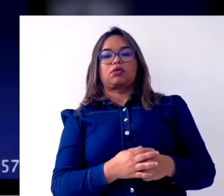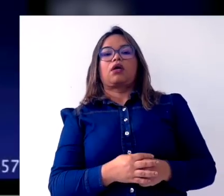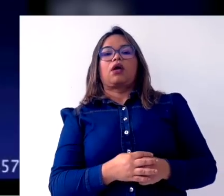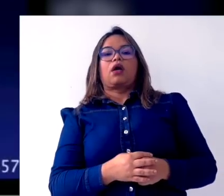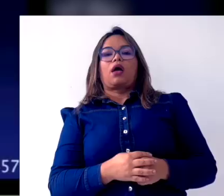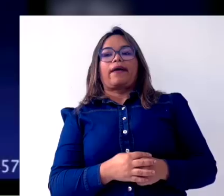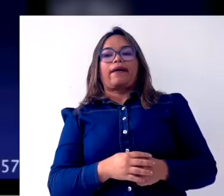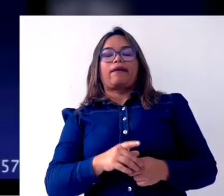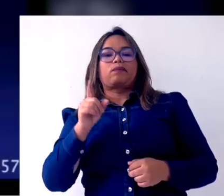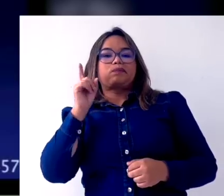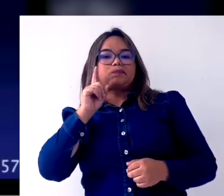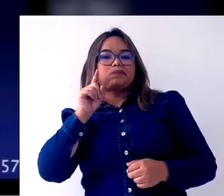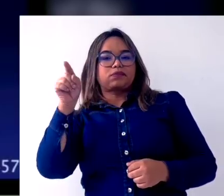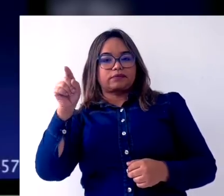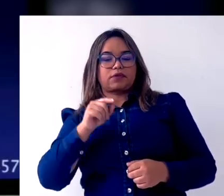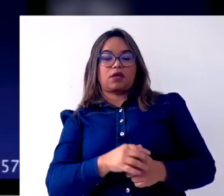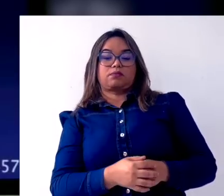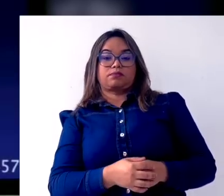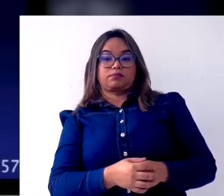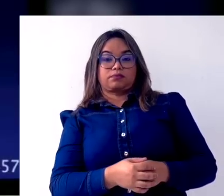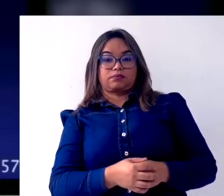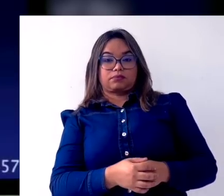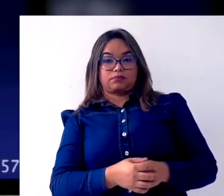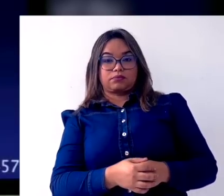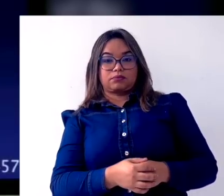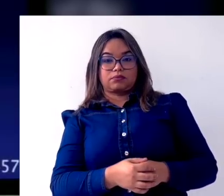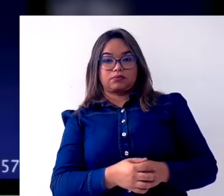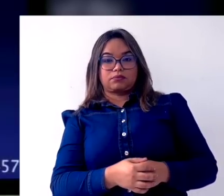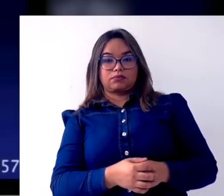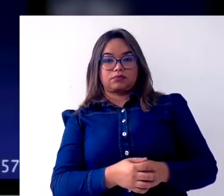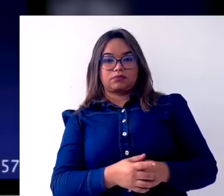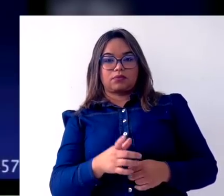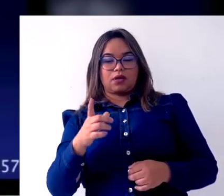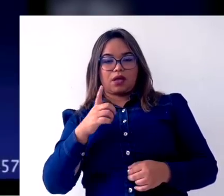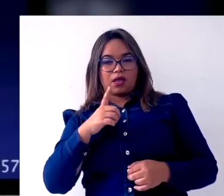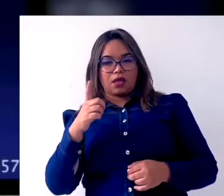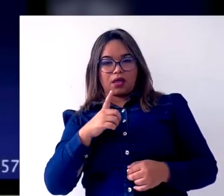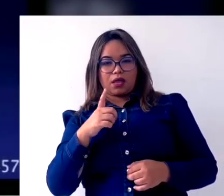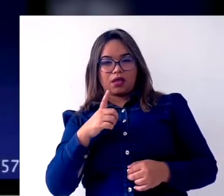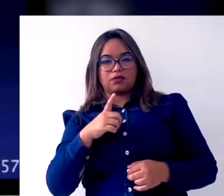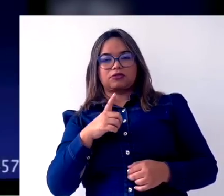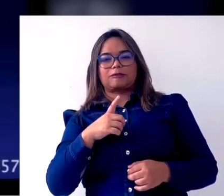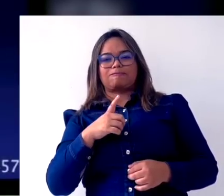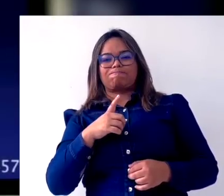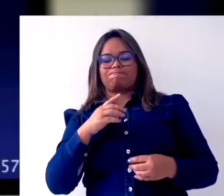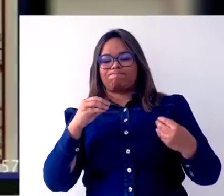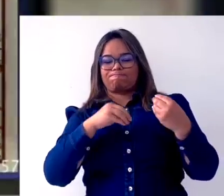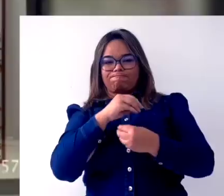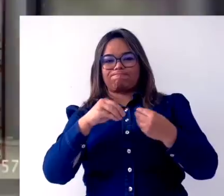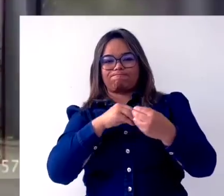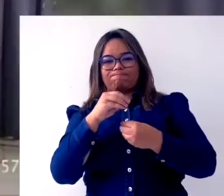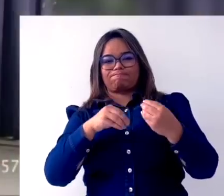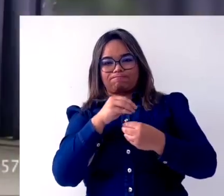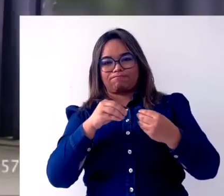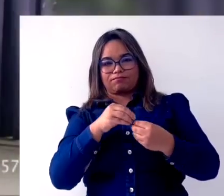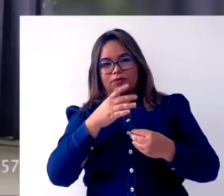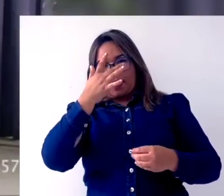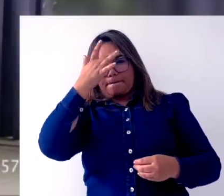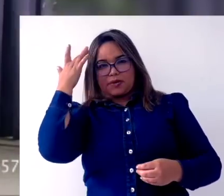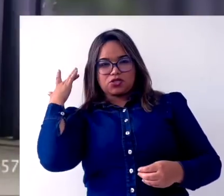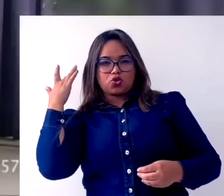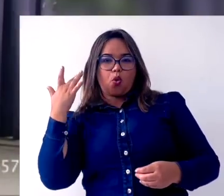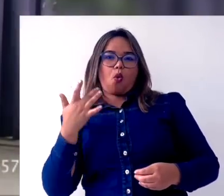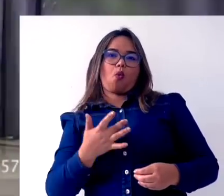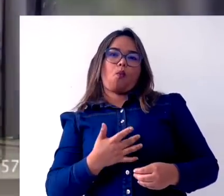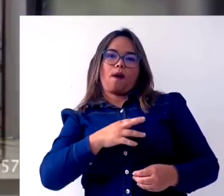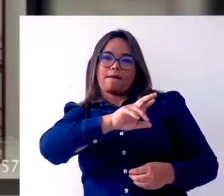de homens. Não, o nosso sangue é como o dilúvio do Amazonas, composto de milhares de nobres